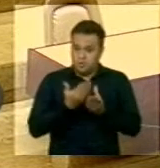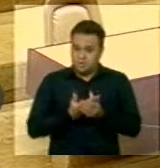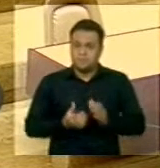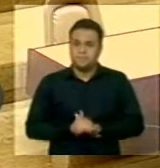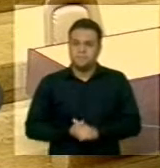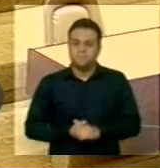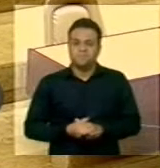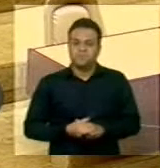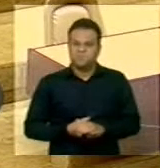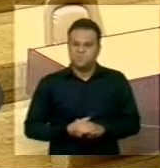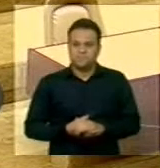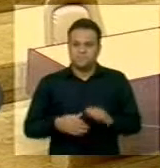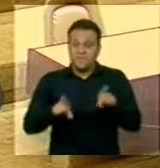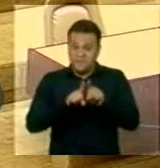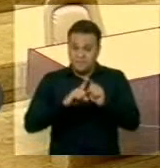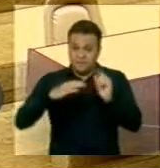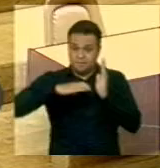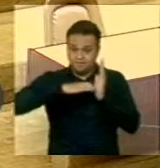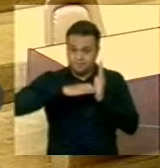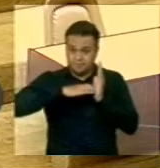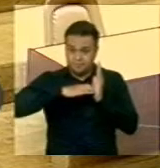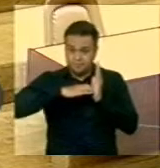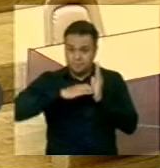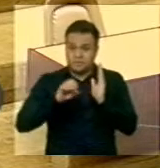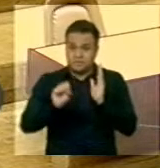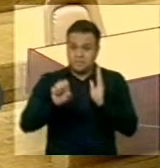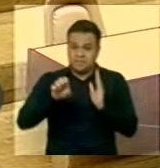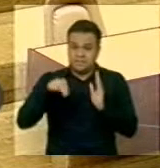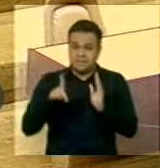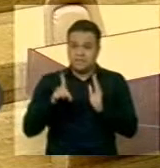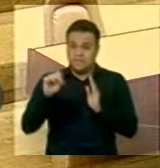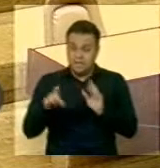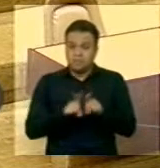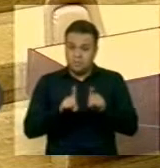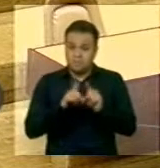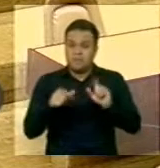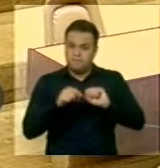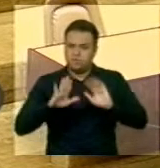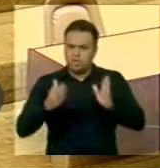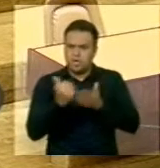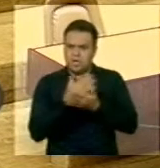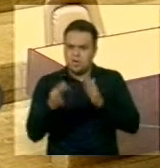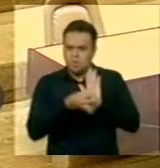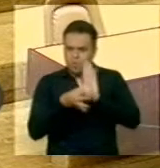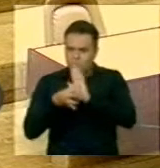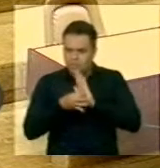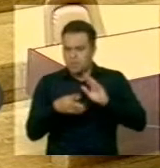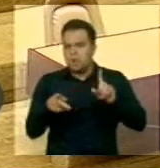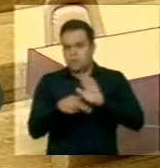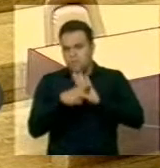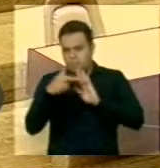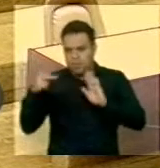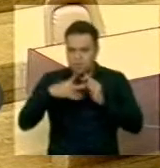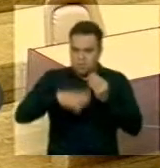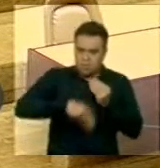Federal também apresentou informações, no mesmo sentido já referido das informações da